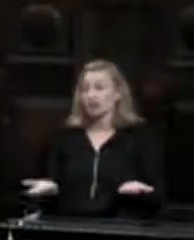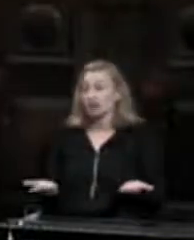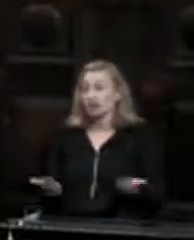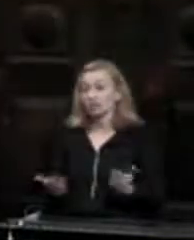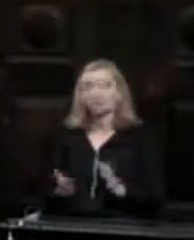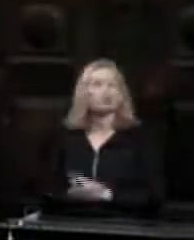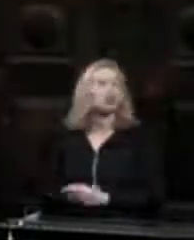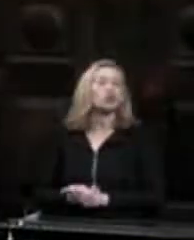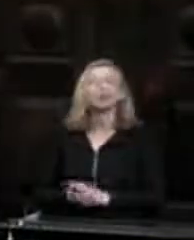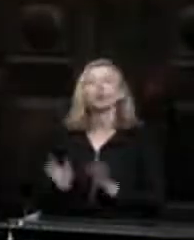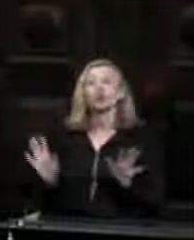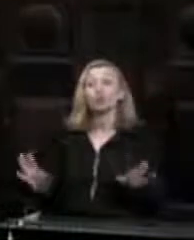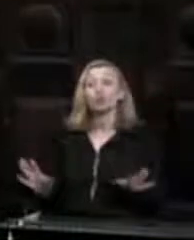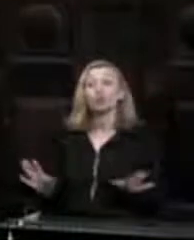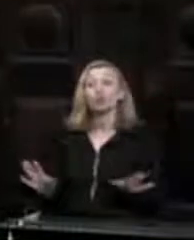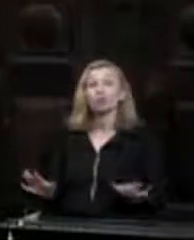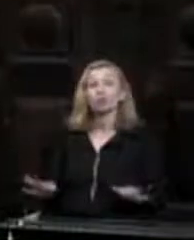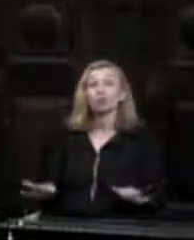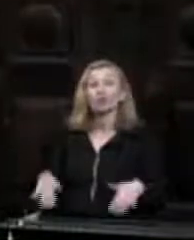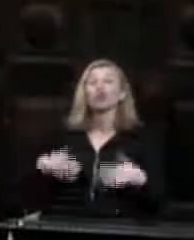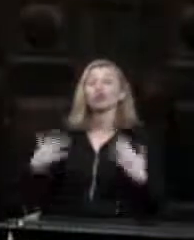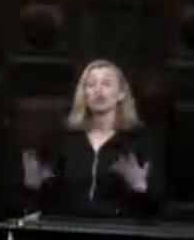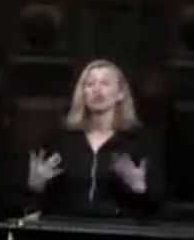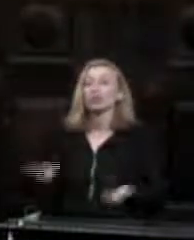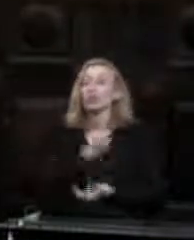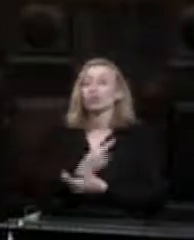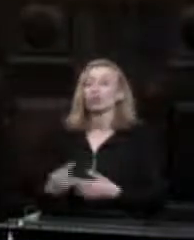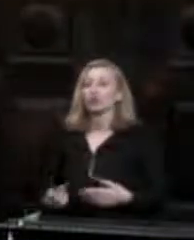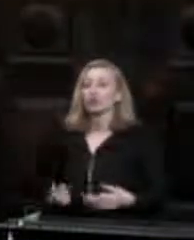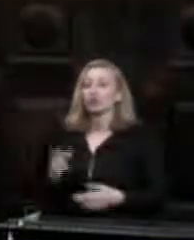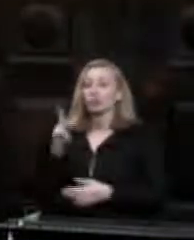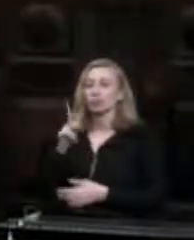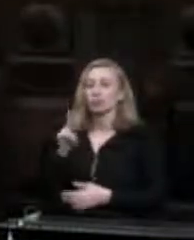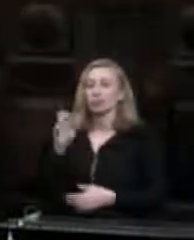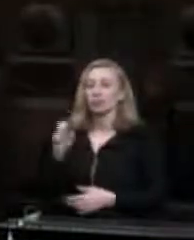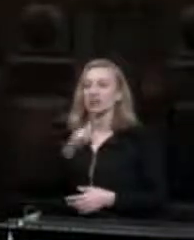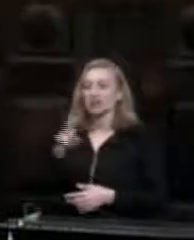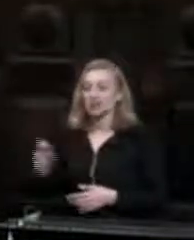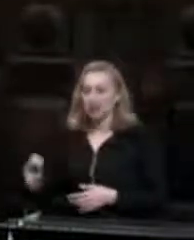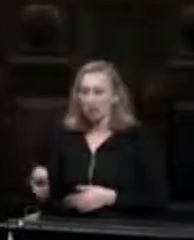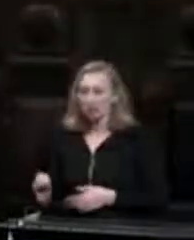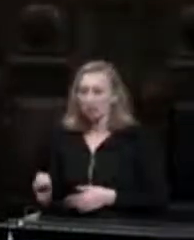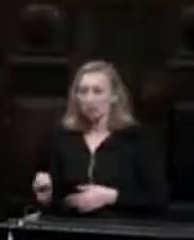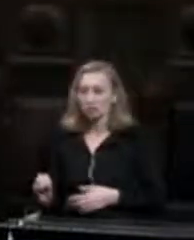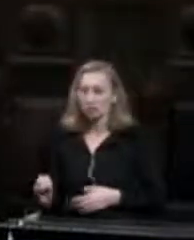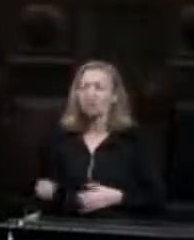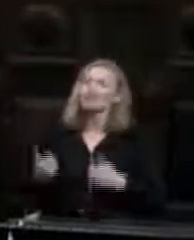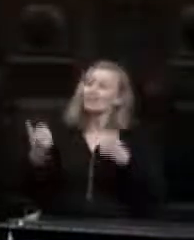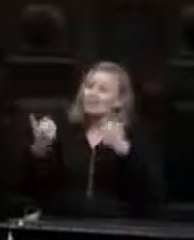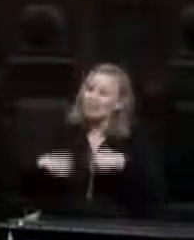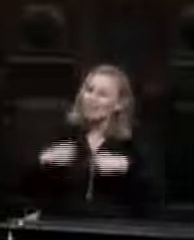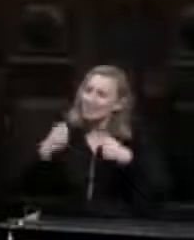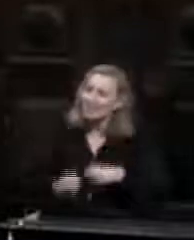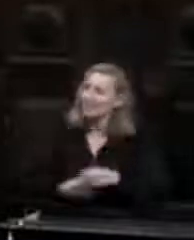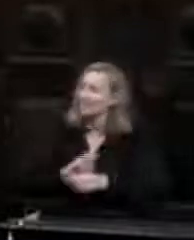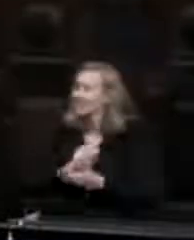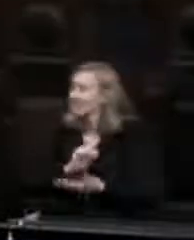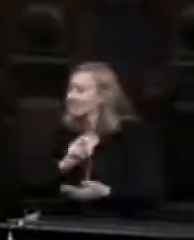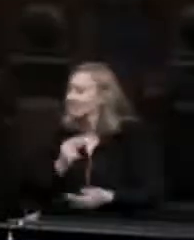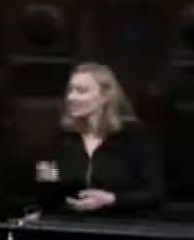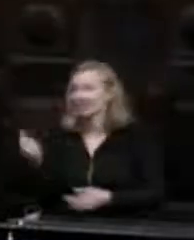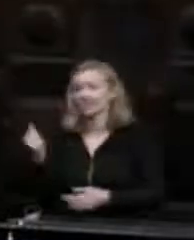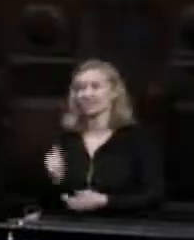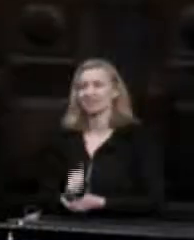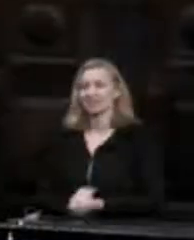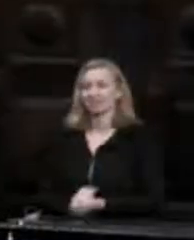Então o governo, esse governo pezão, quer dizer, ele tem que desocupar. Eu tenho o meu